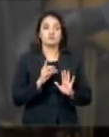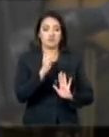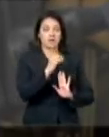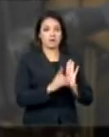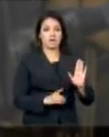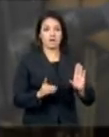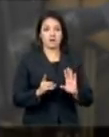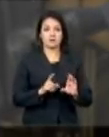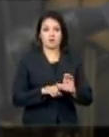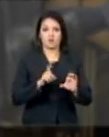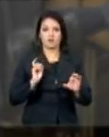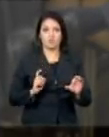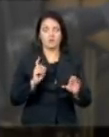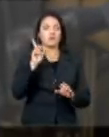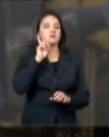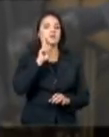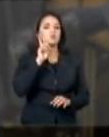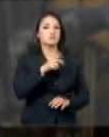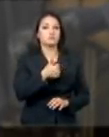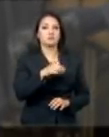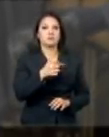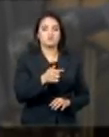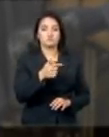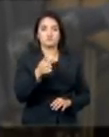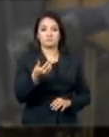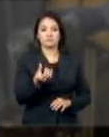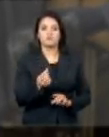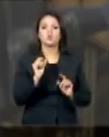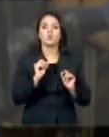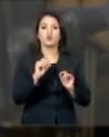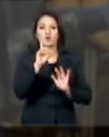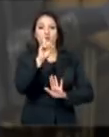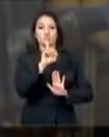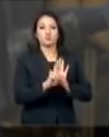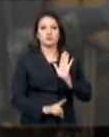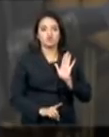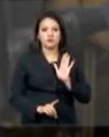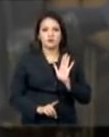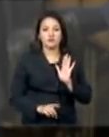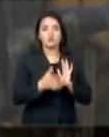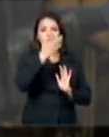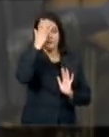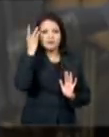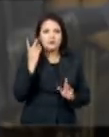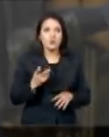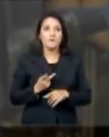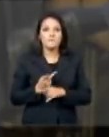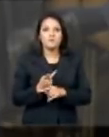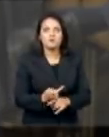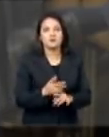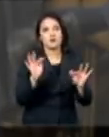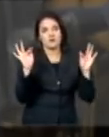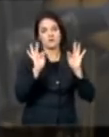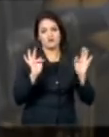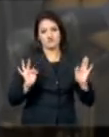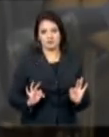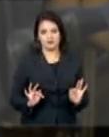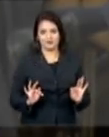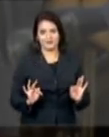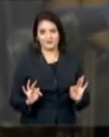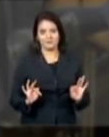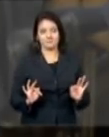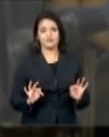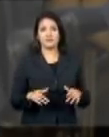de 1776 o direito do homem busca da felicidade em outras palavras o